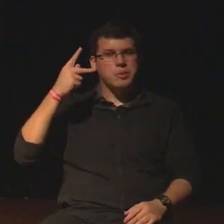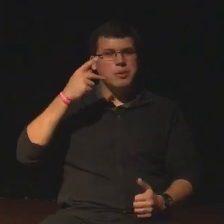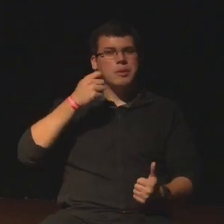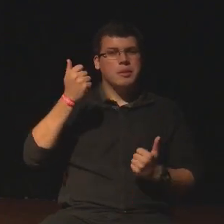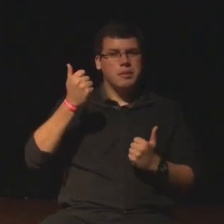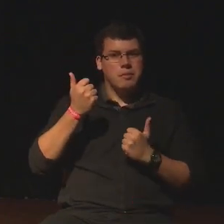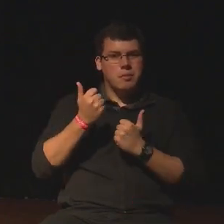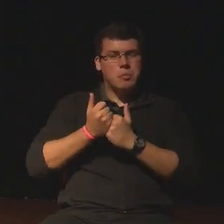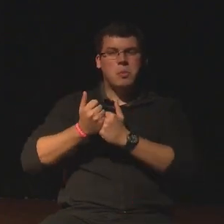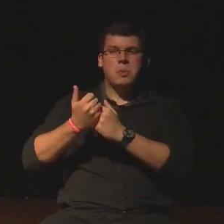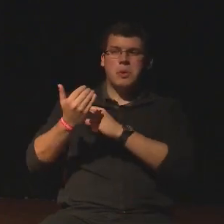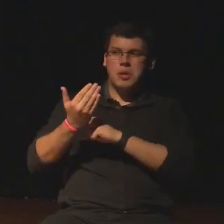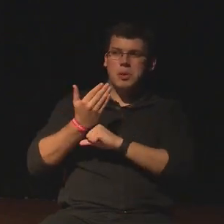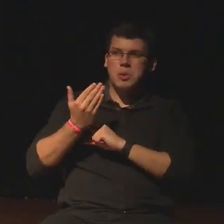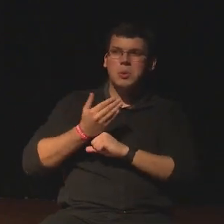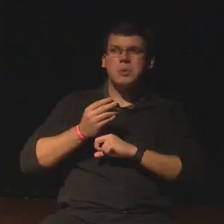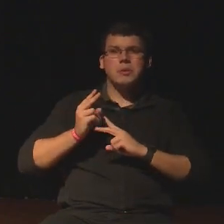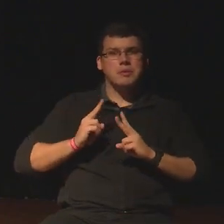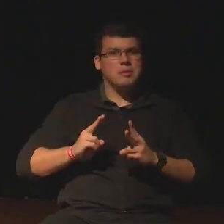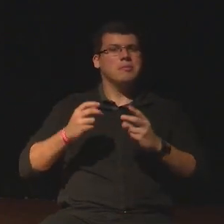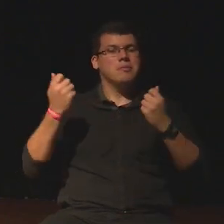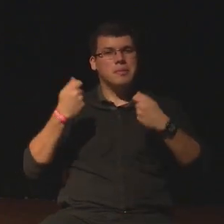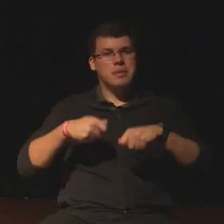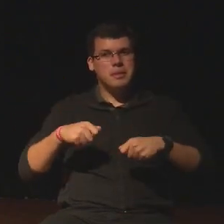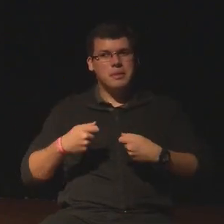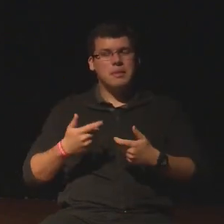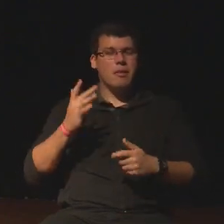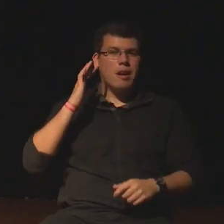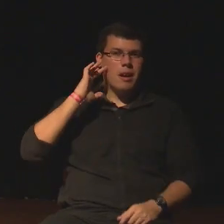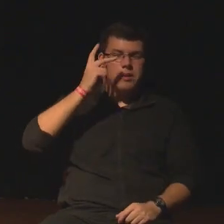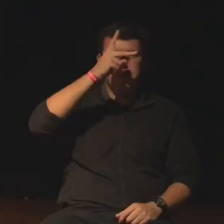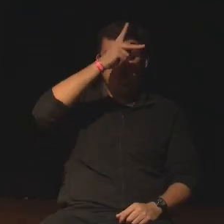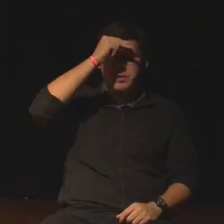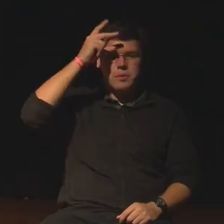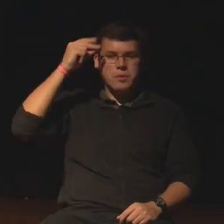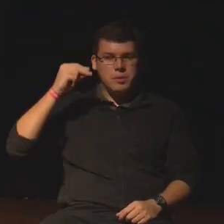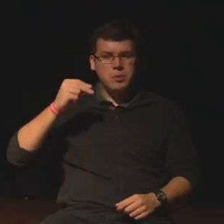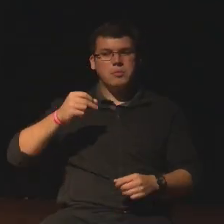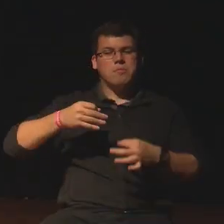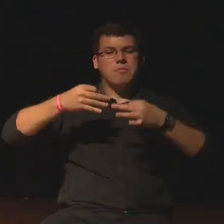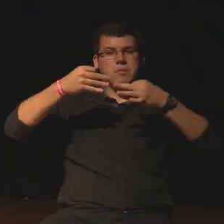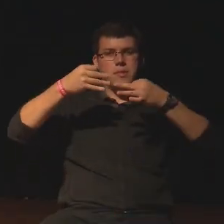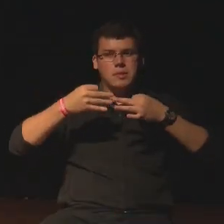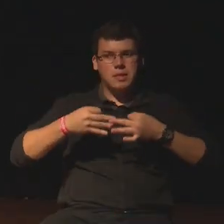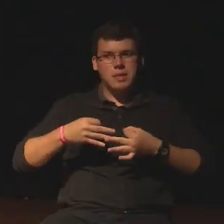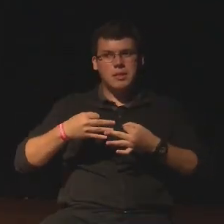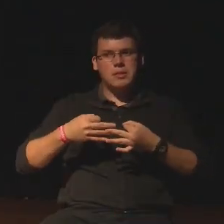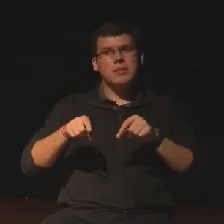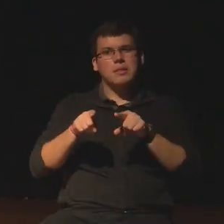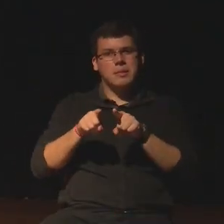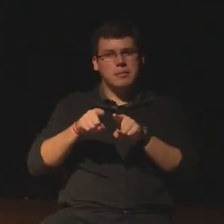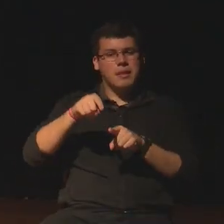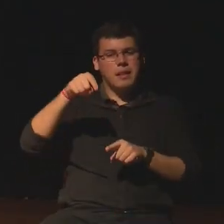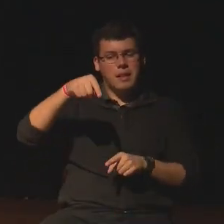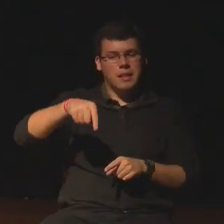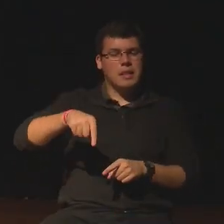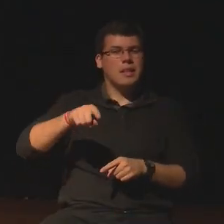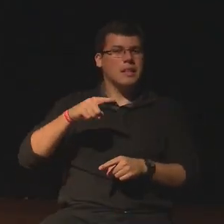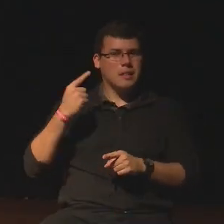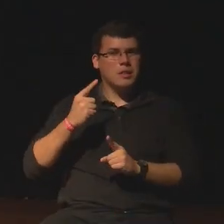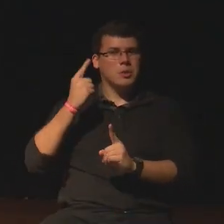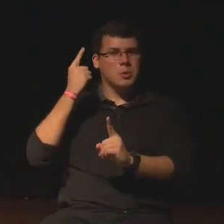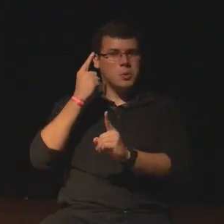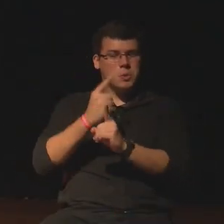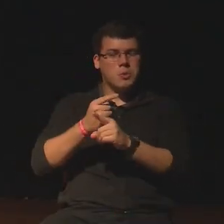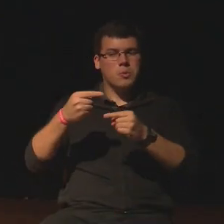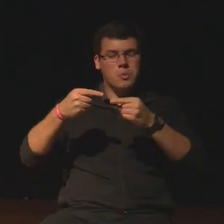acho que canaliza nessa direção, e eu acho que esse encontro aqui é o exemplo máximo